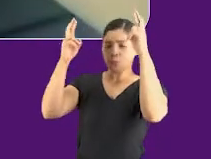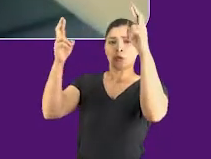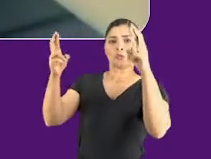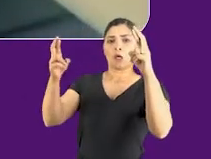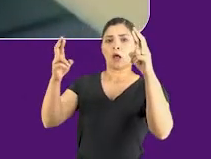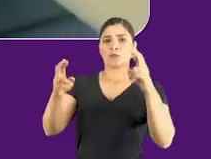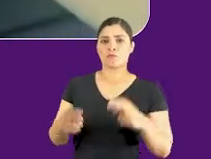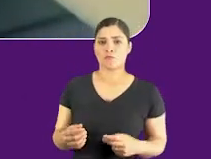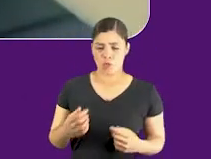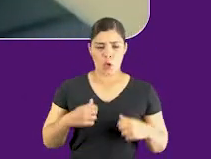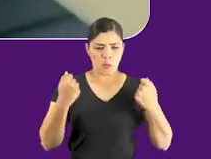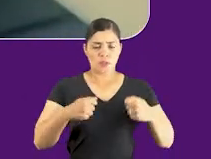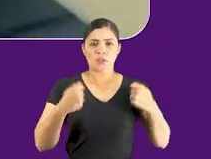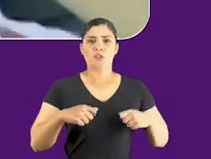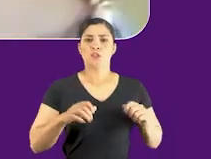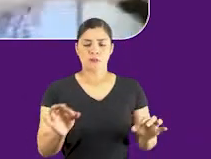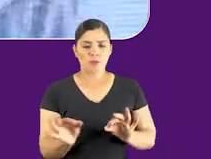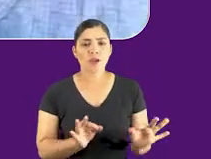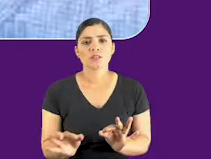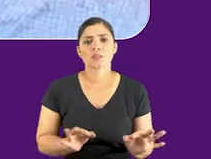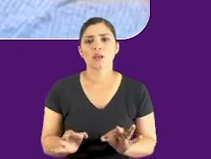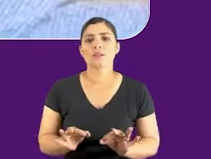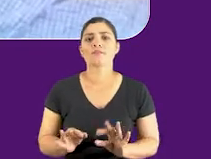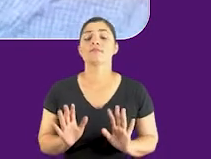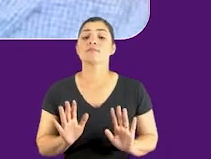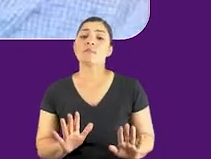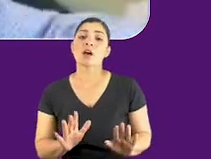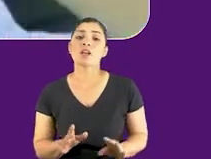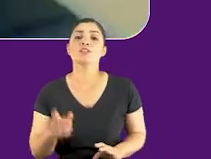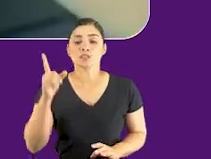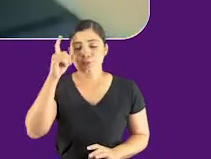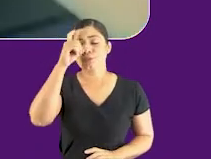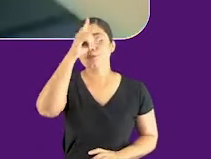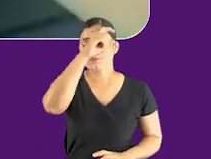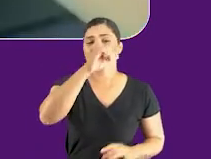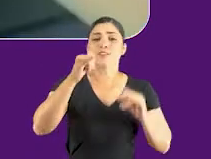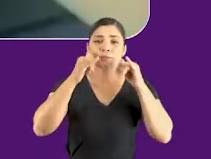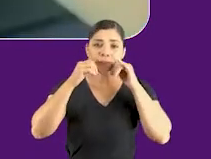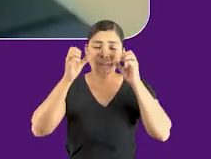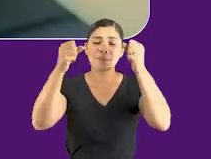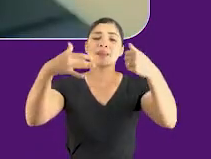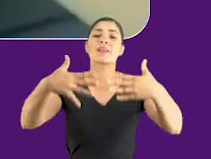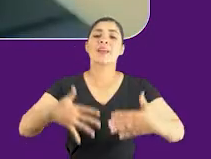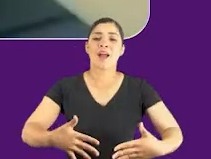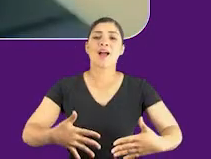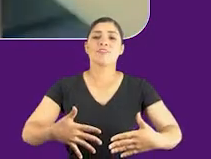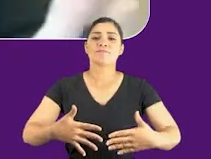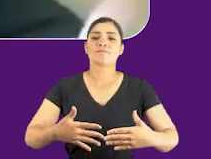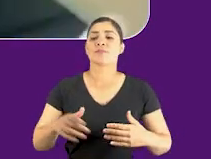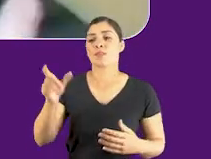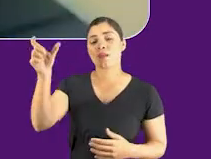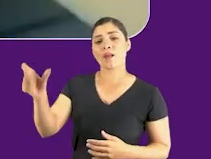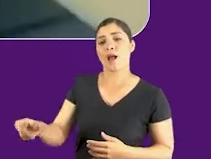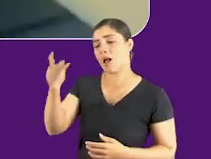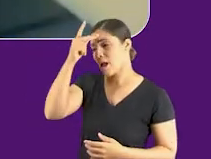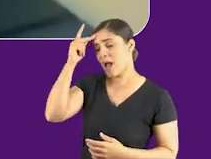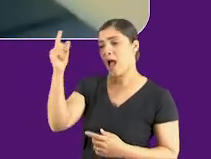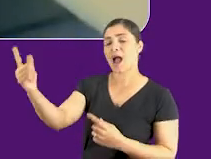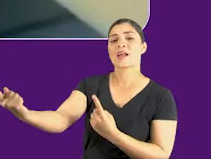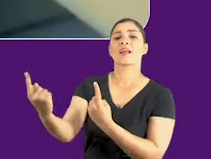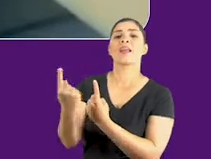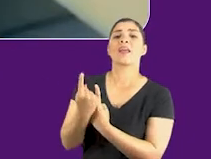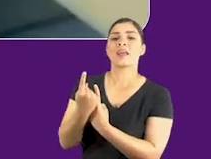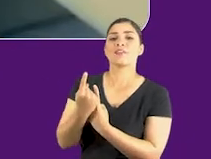obrigações ou regras internas que a Terra é difícil explicar por consumidor lá fora porque seja que não